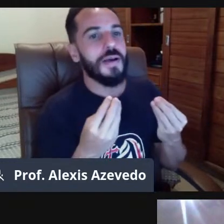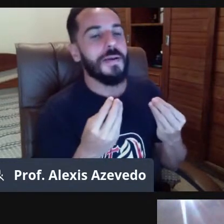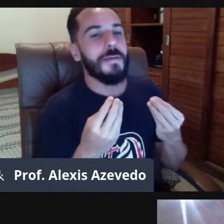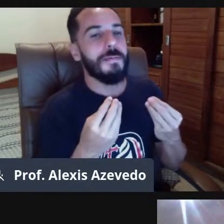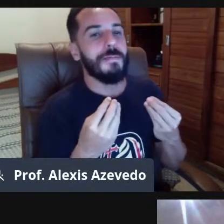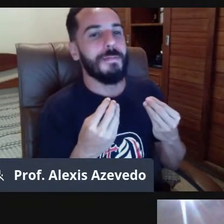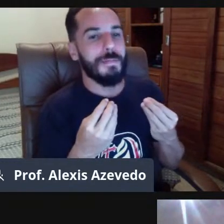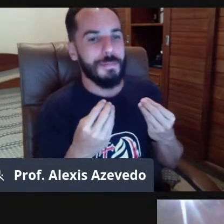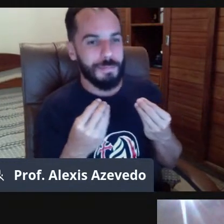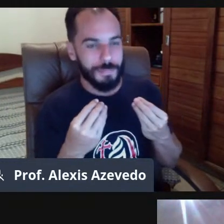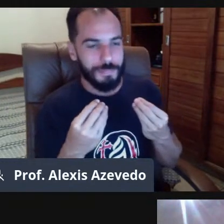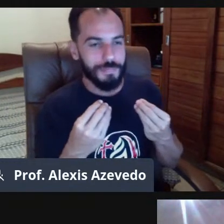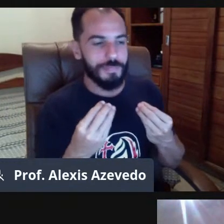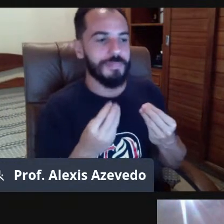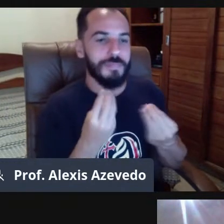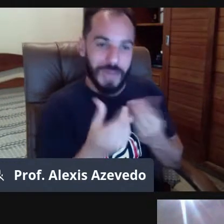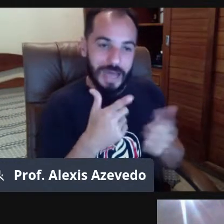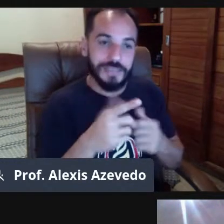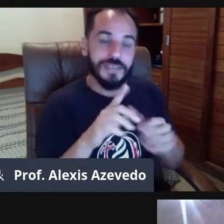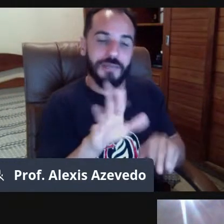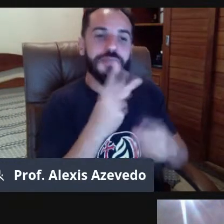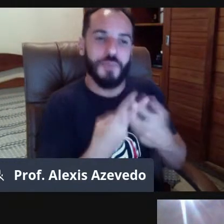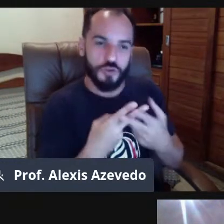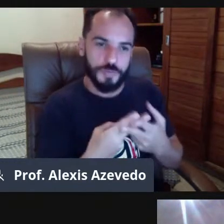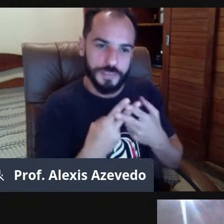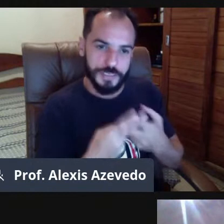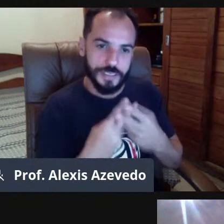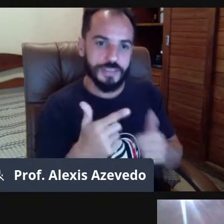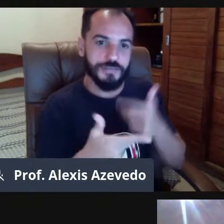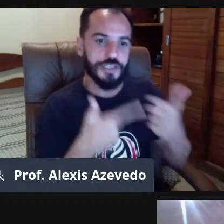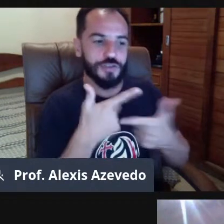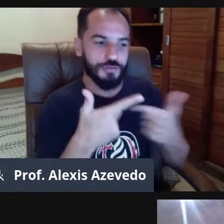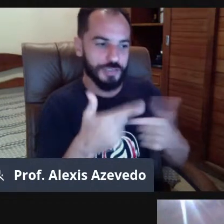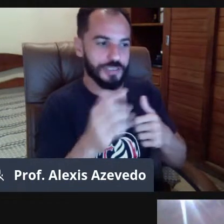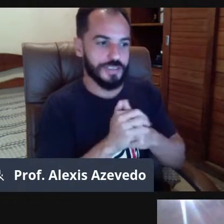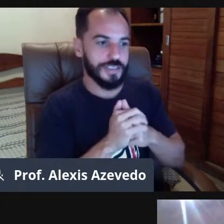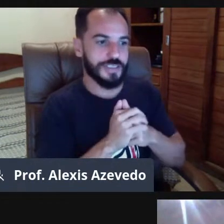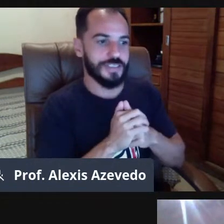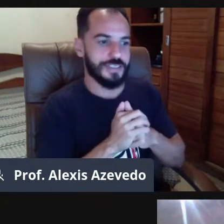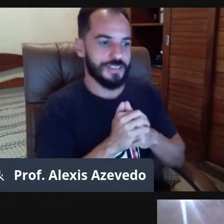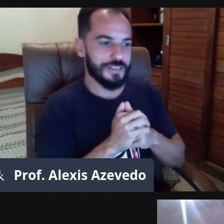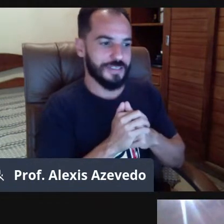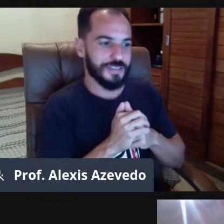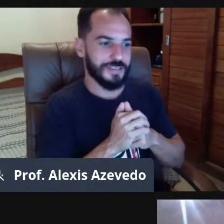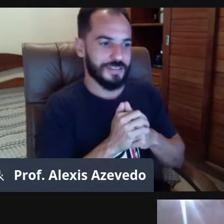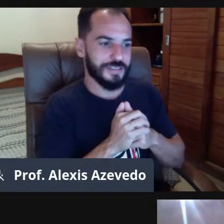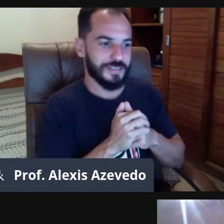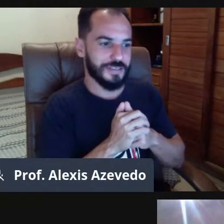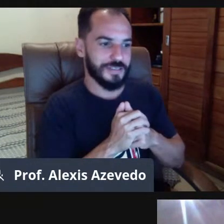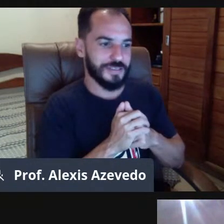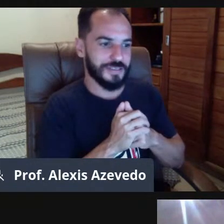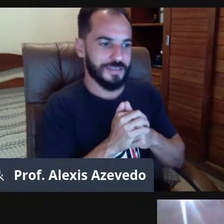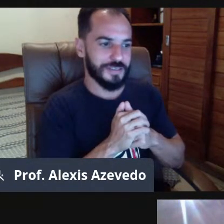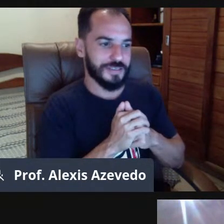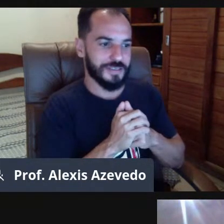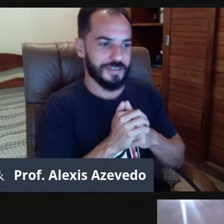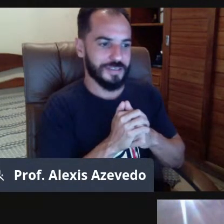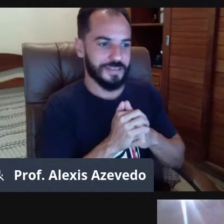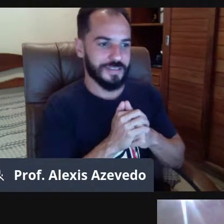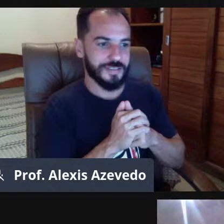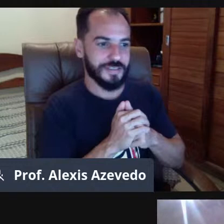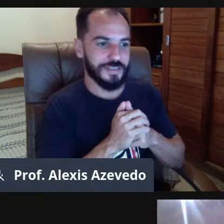será desconsiderado de forma alguma, tá? E os alunos, parece que alguém estava